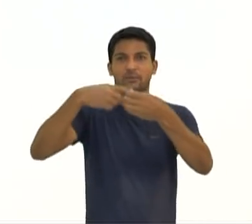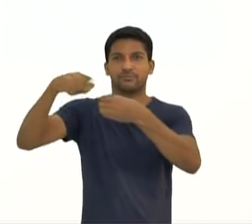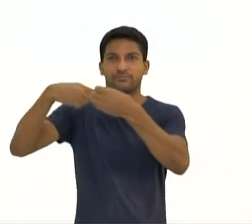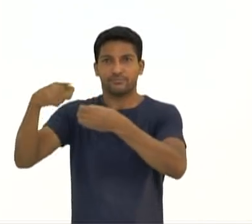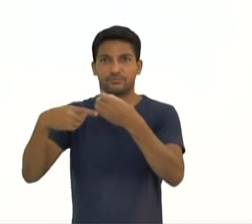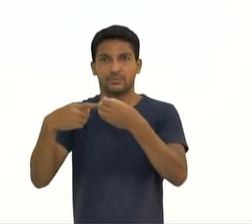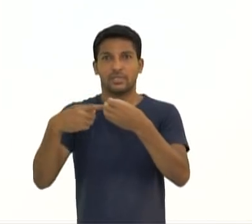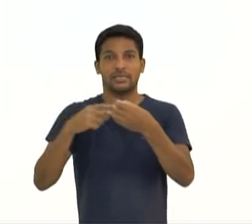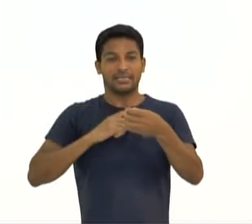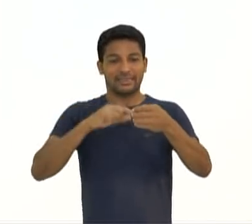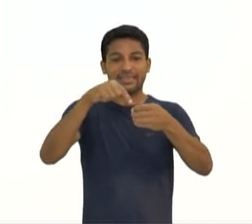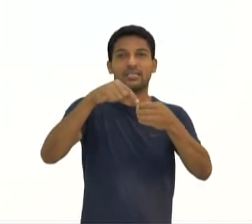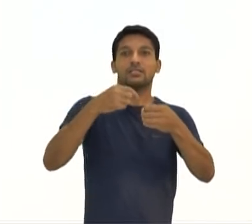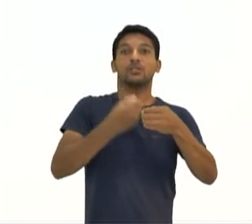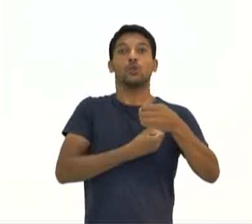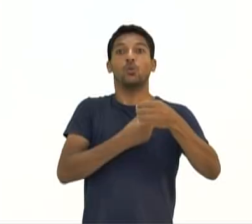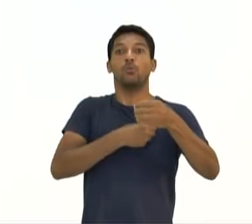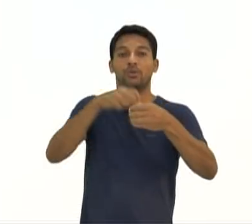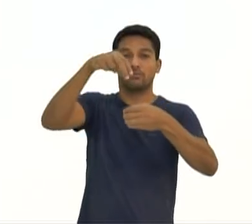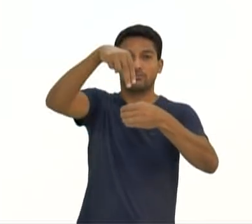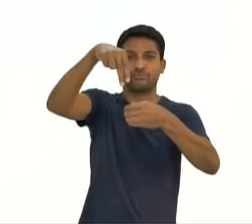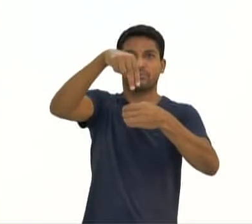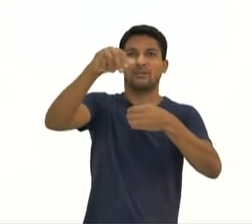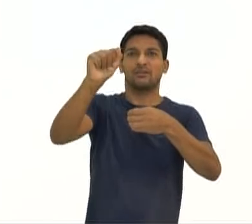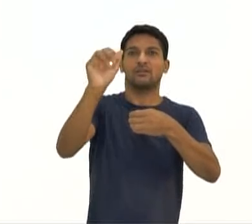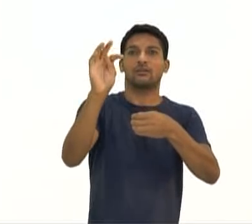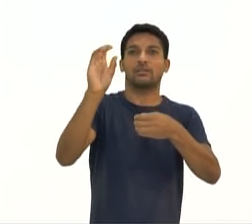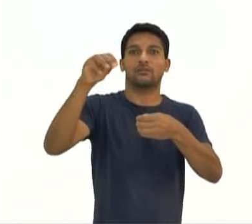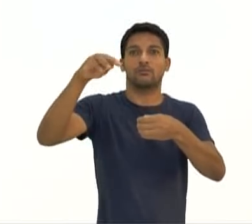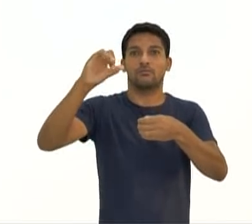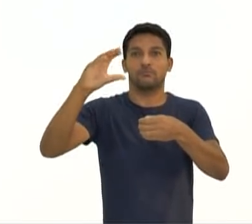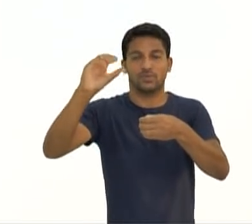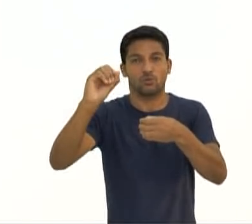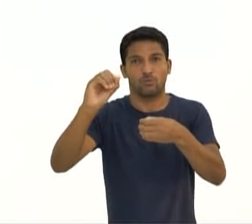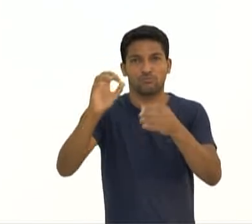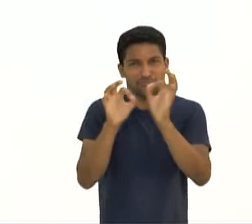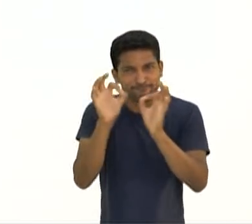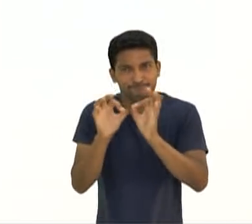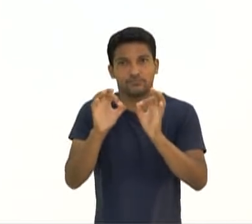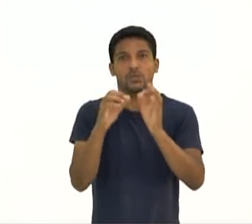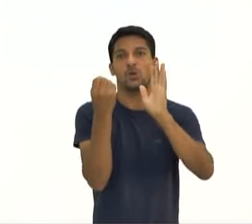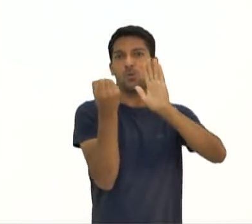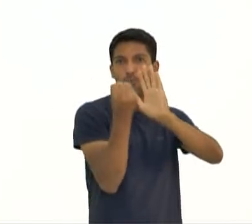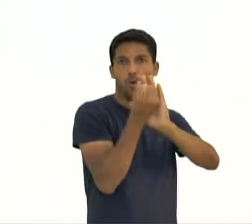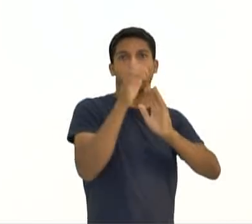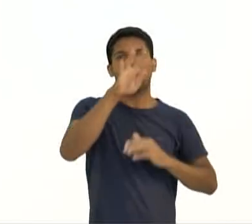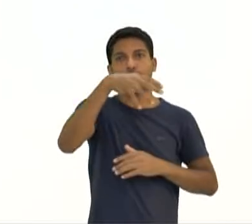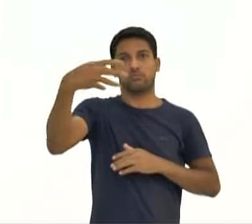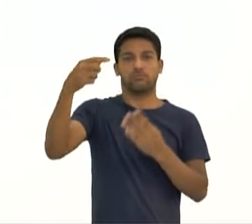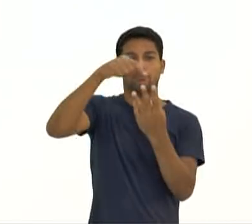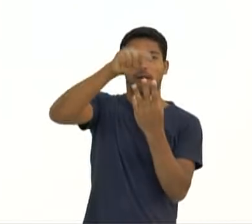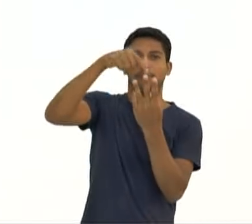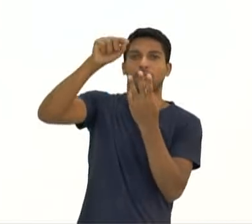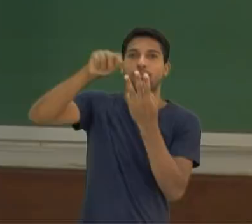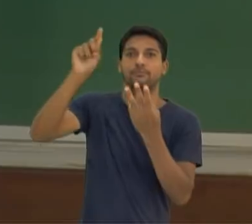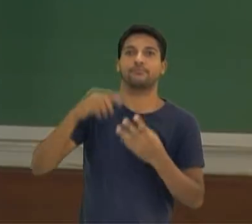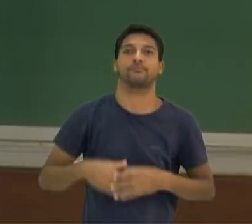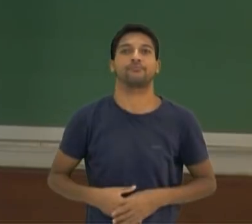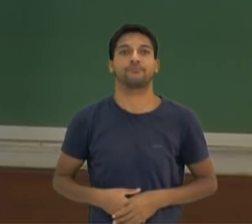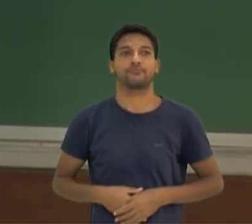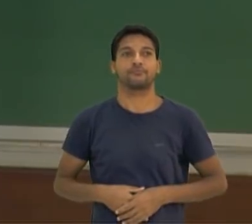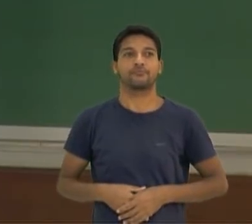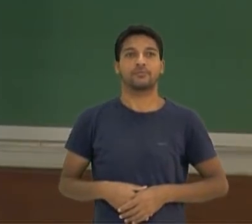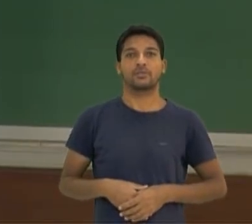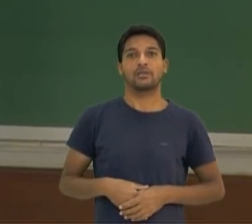números atômicos, em ordem crescente dos números atômicos, certo? Então, segundo ele, né, a tabela está organizada em